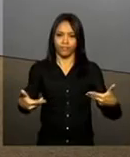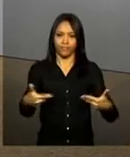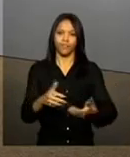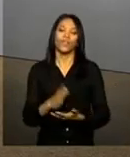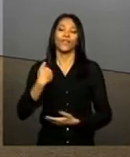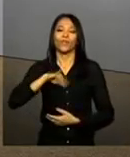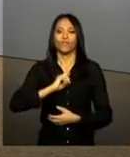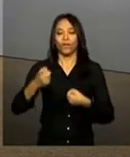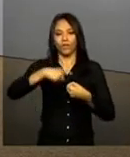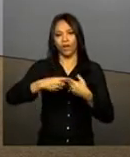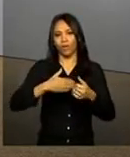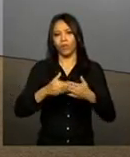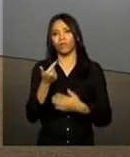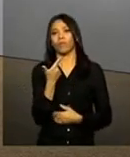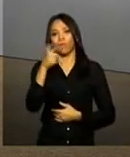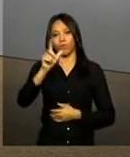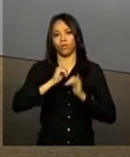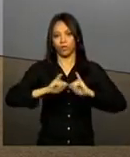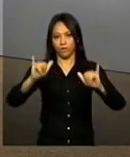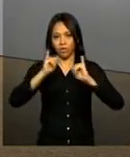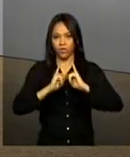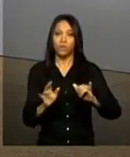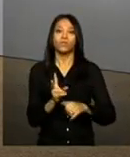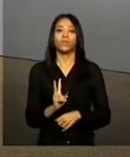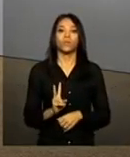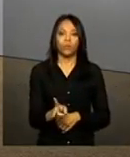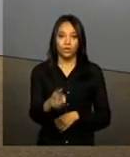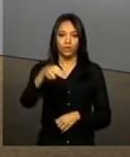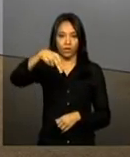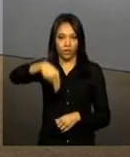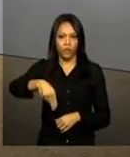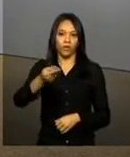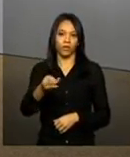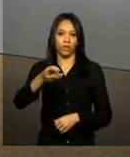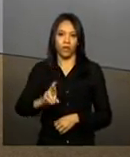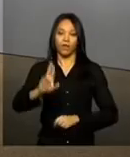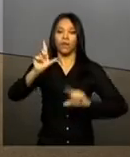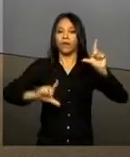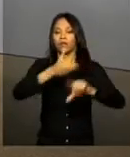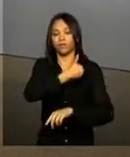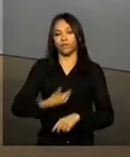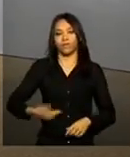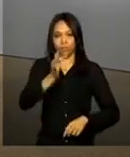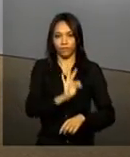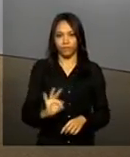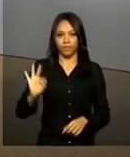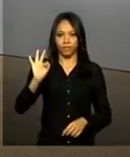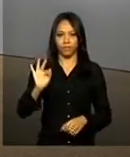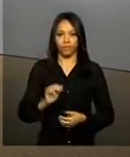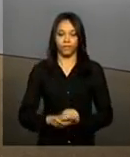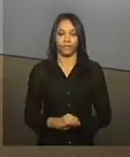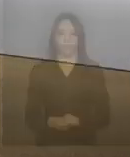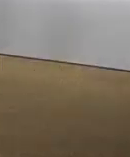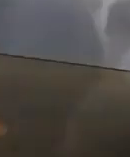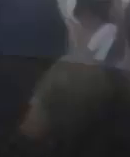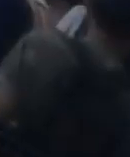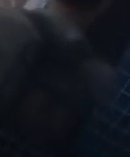E nós podemos voltar a qualquer momento com outras informações. Continue com a gente na NBR, a TV do Governo Federal.